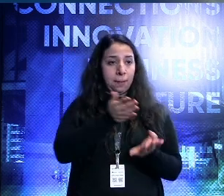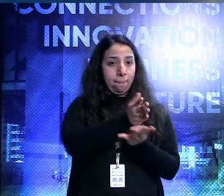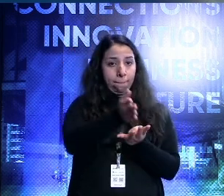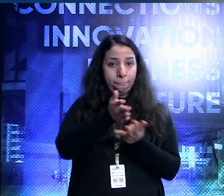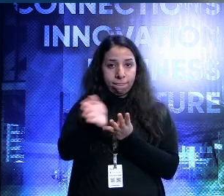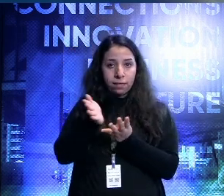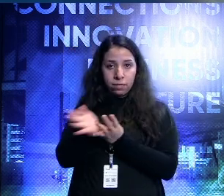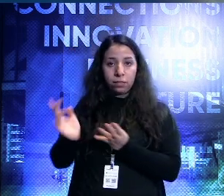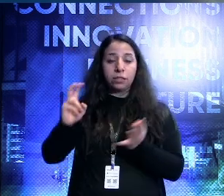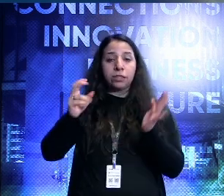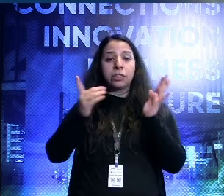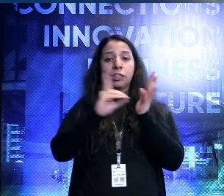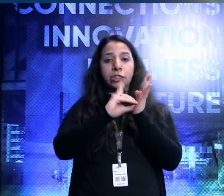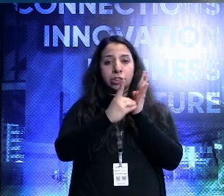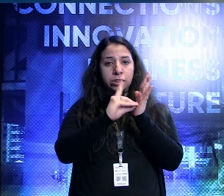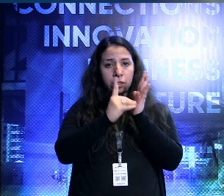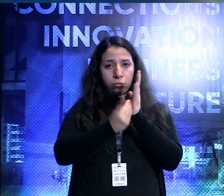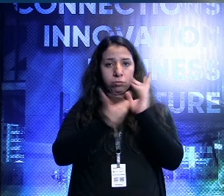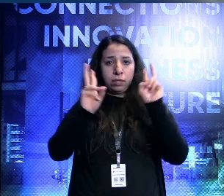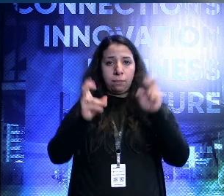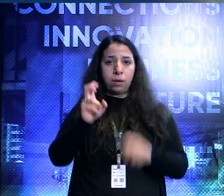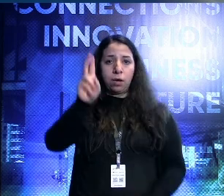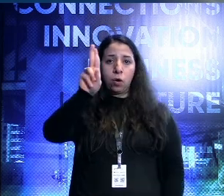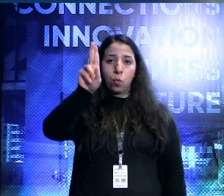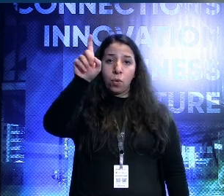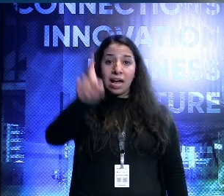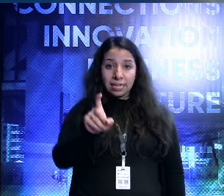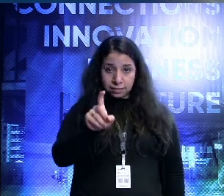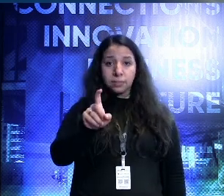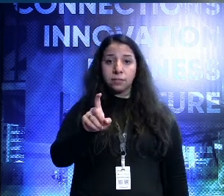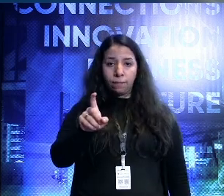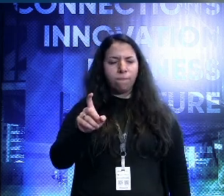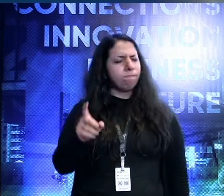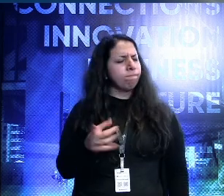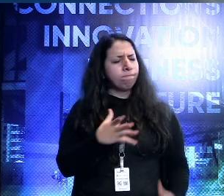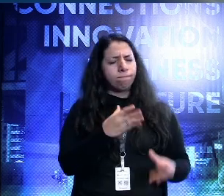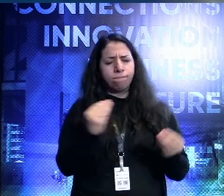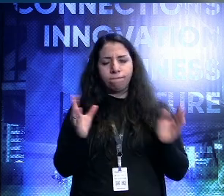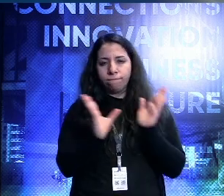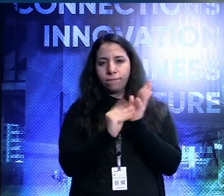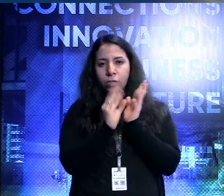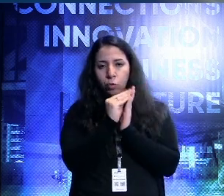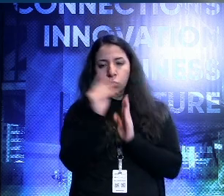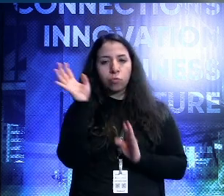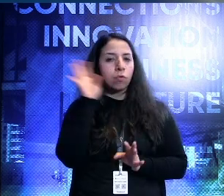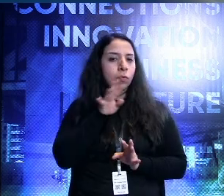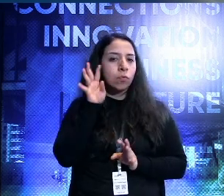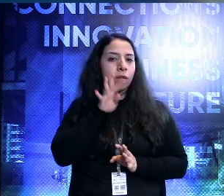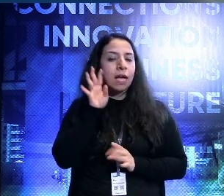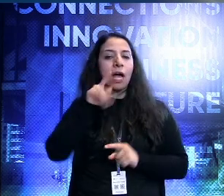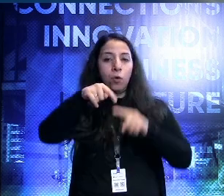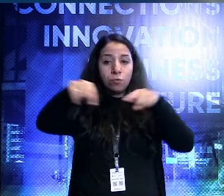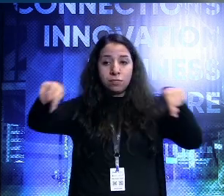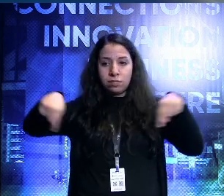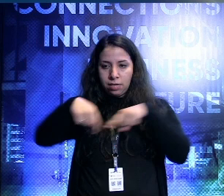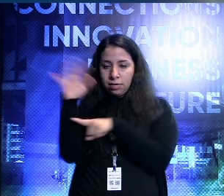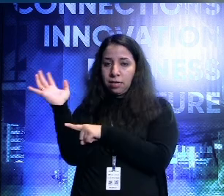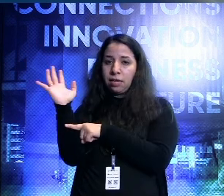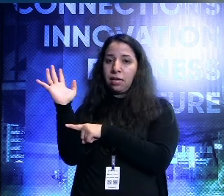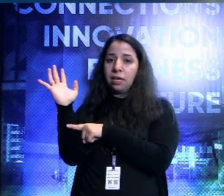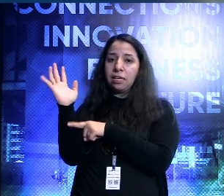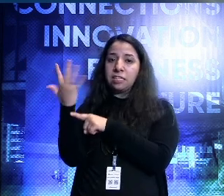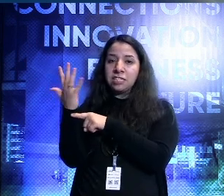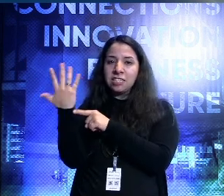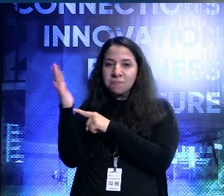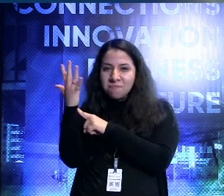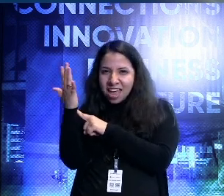como eu estava compartilhando com vocês, tem bastante conteúdo, muito bacana mesmo, inclusive falando sobre as salas de espelho, que eu comentei por aqui, o foco no cliente realmente na ponta,